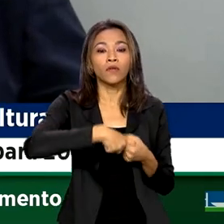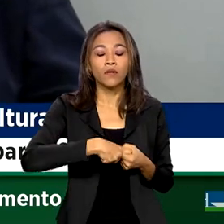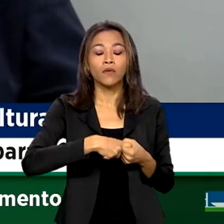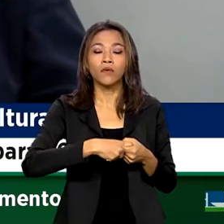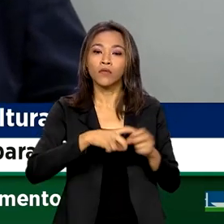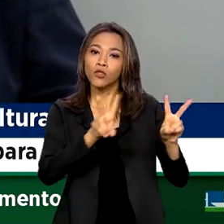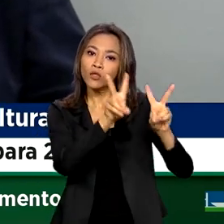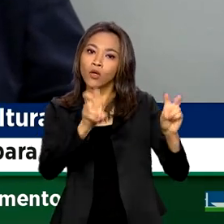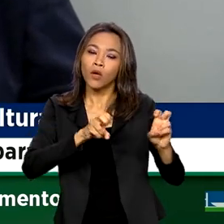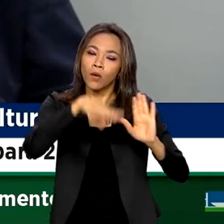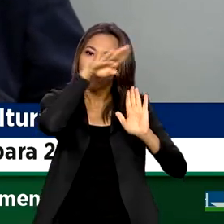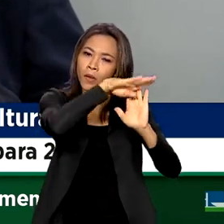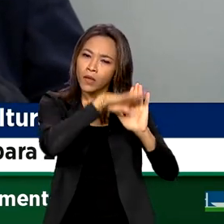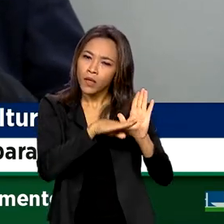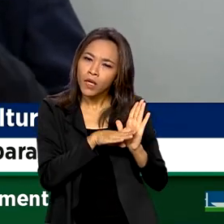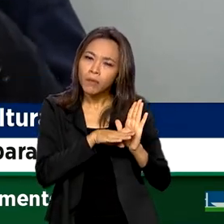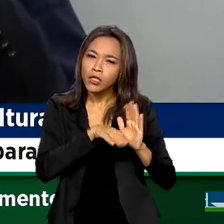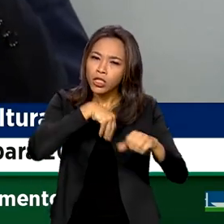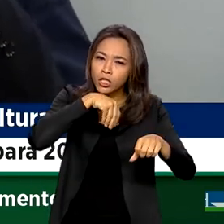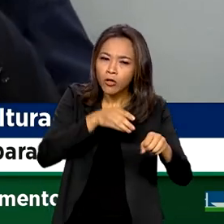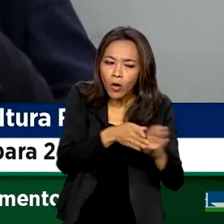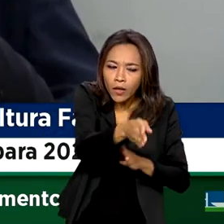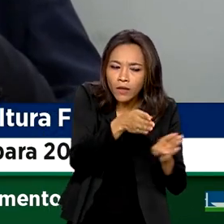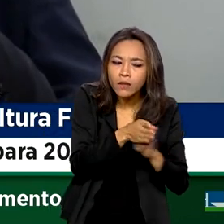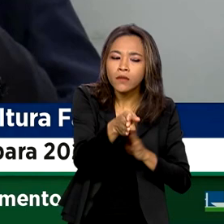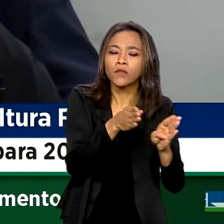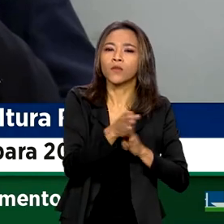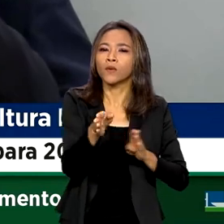campo, né? Nós temos que